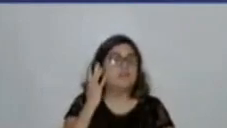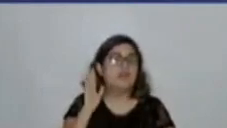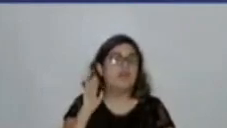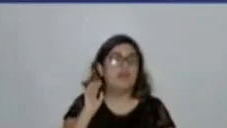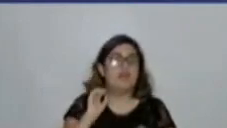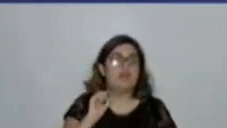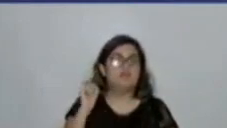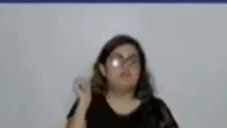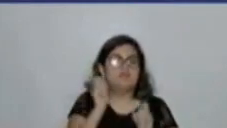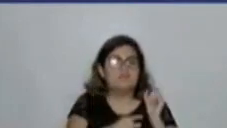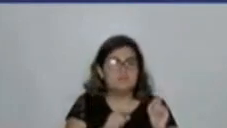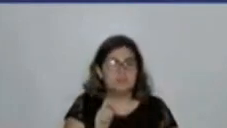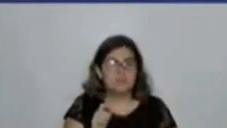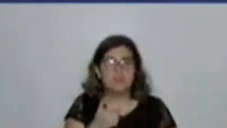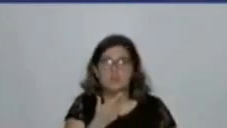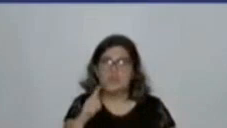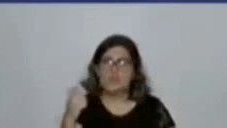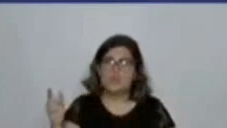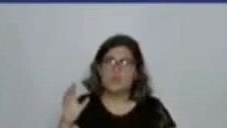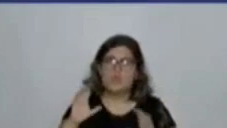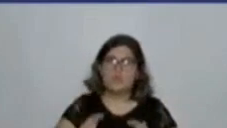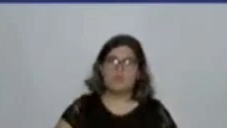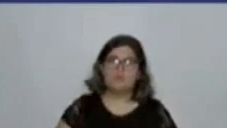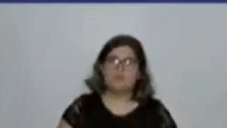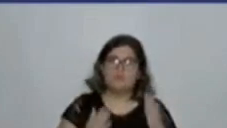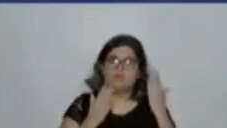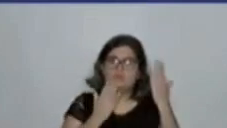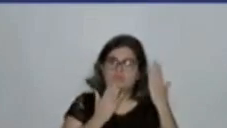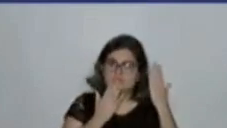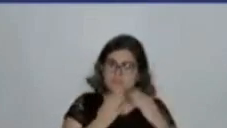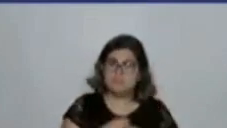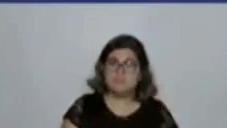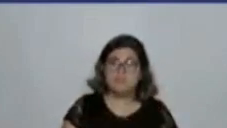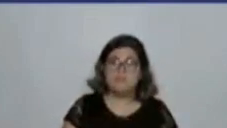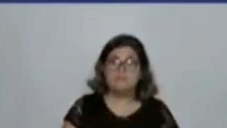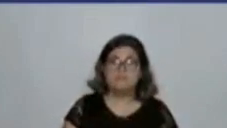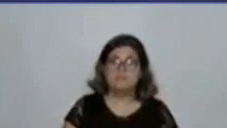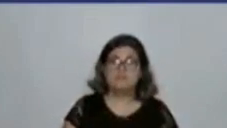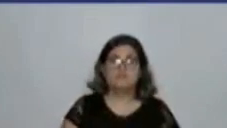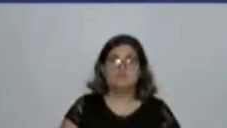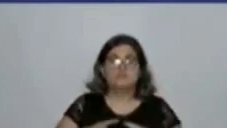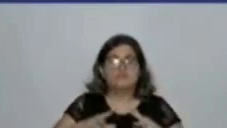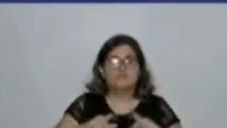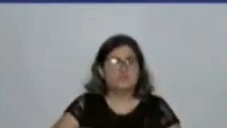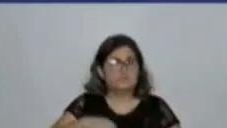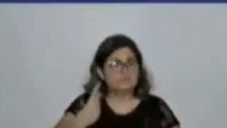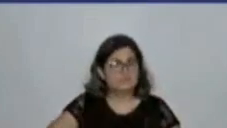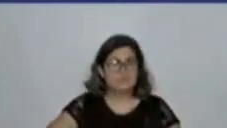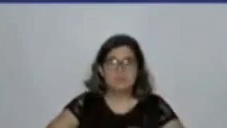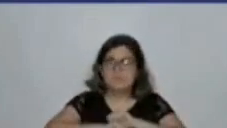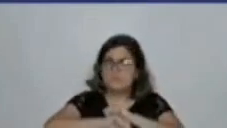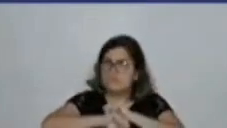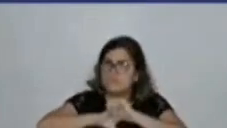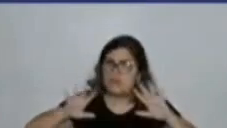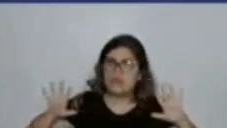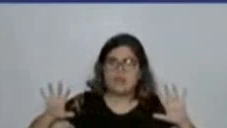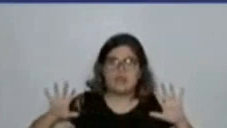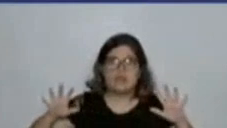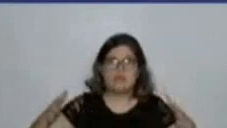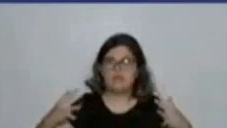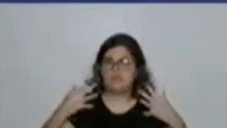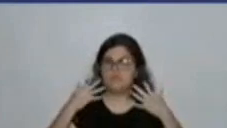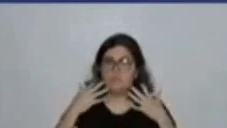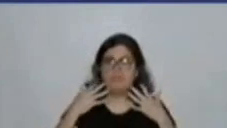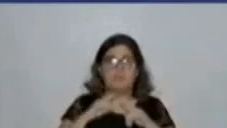invasões e outros comportamentos delituosos. Tudo aqui é transparente, mas sem